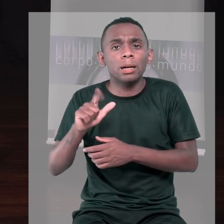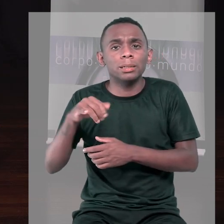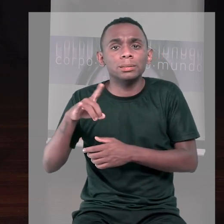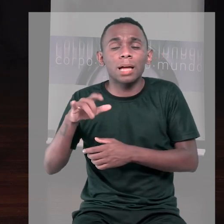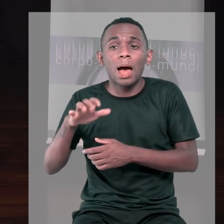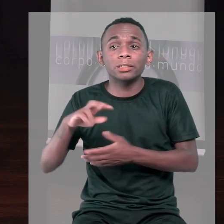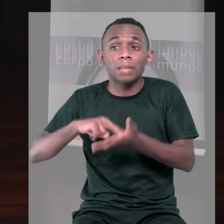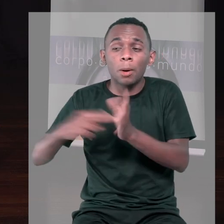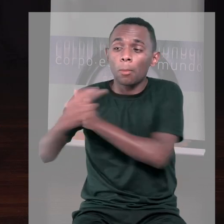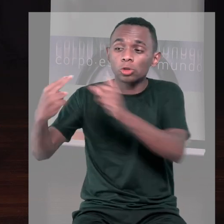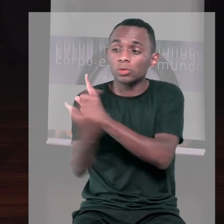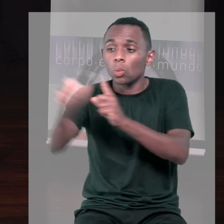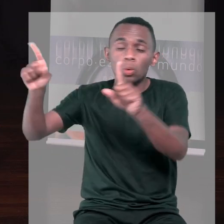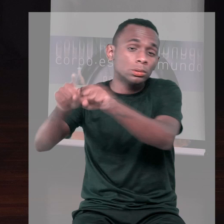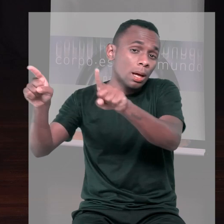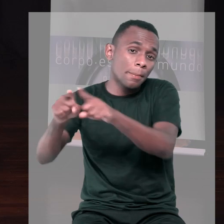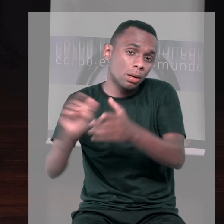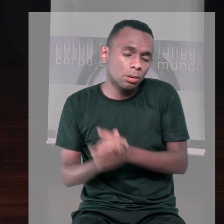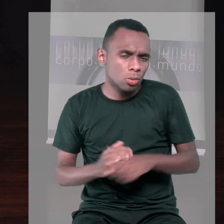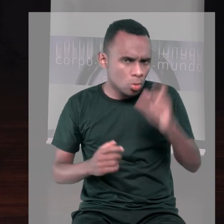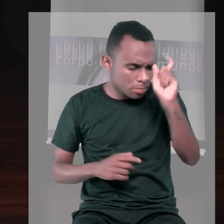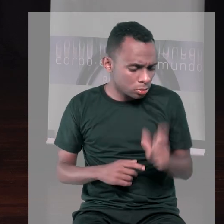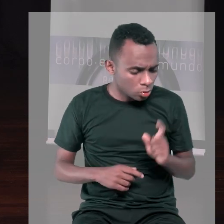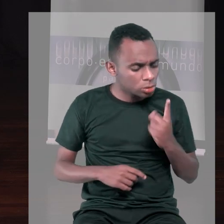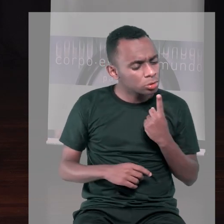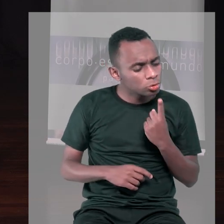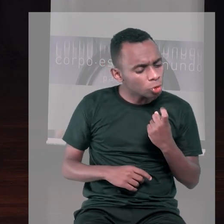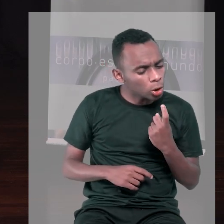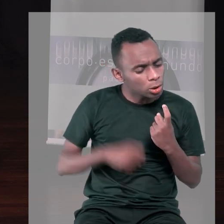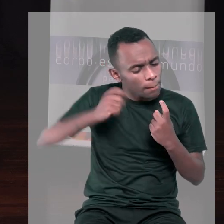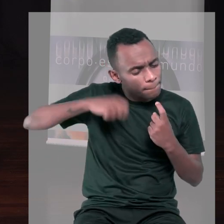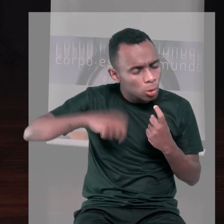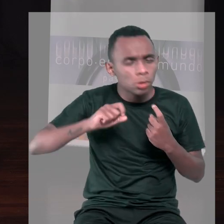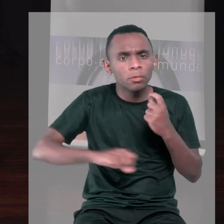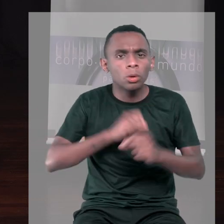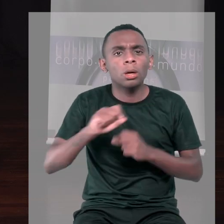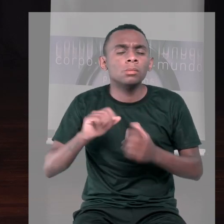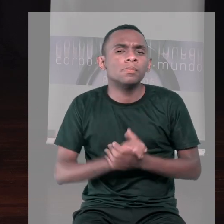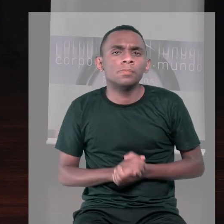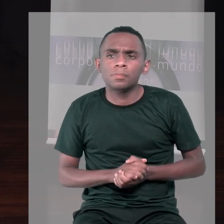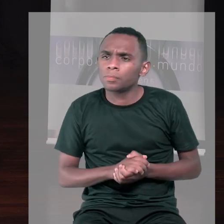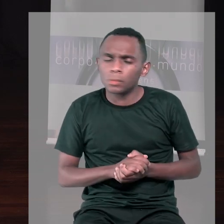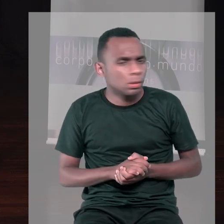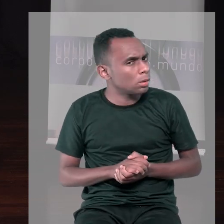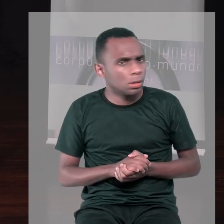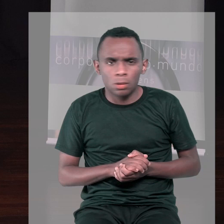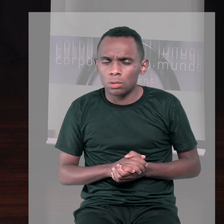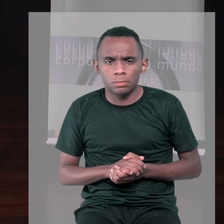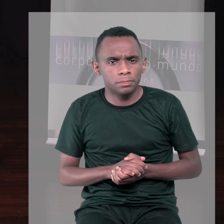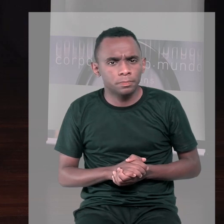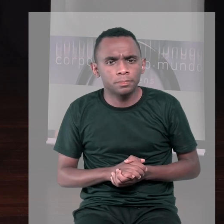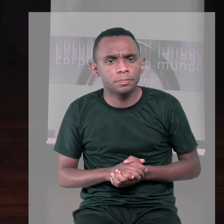aranha retira a sua teia. Nenhum ser humano é capaz de retirar de si mesmo o senso da realidade, o sentido